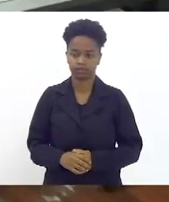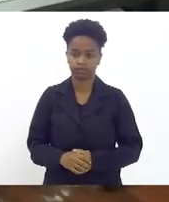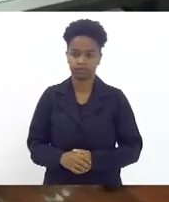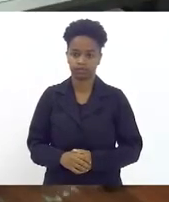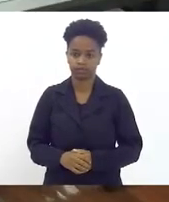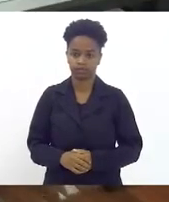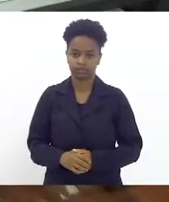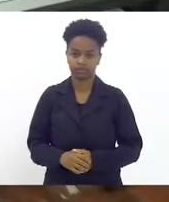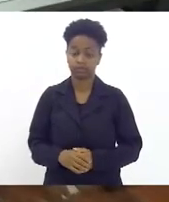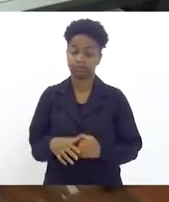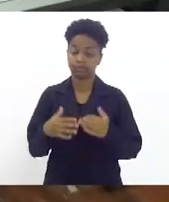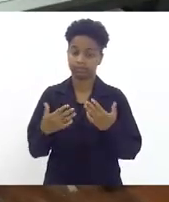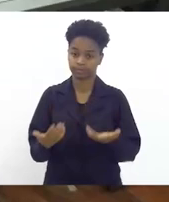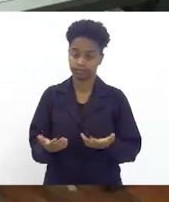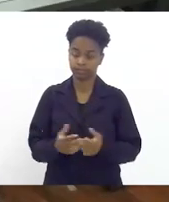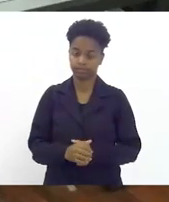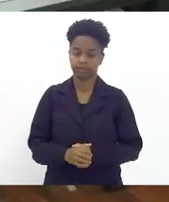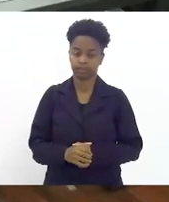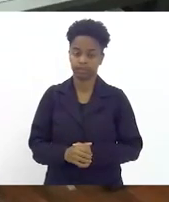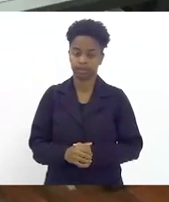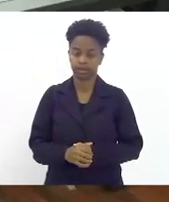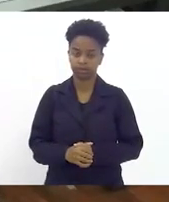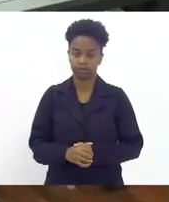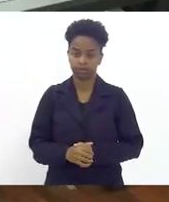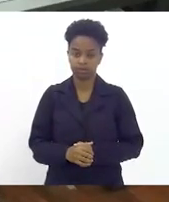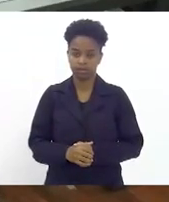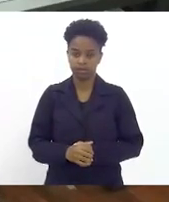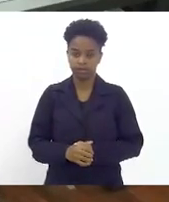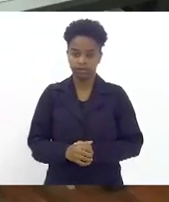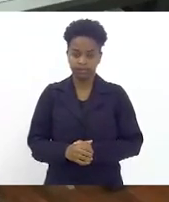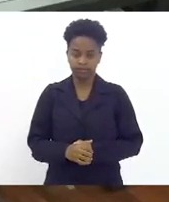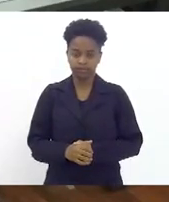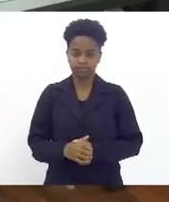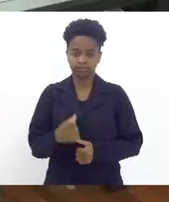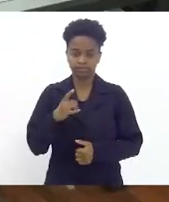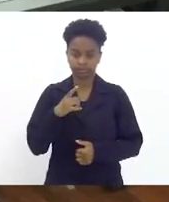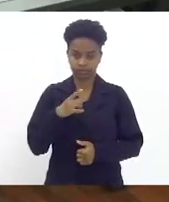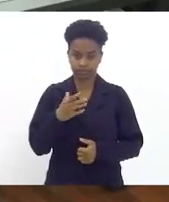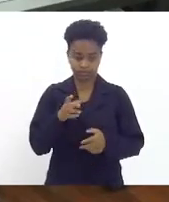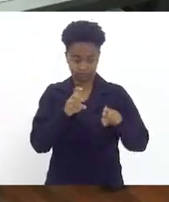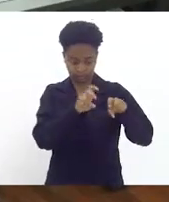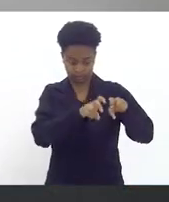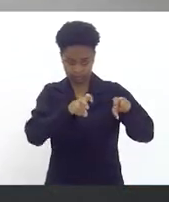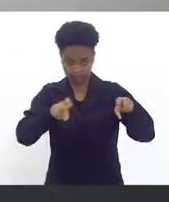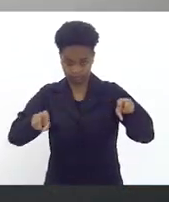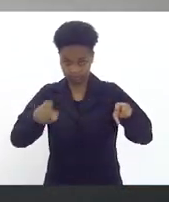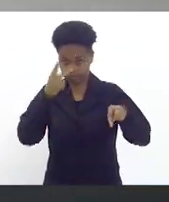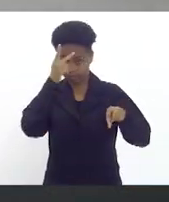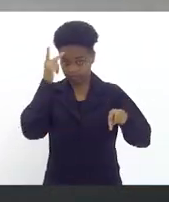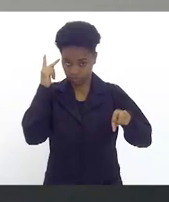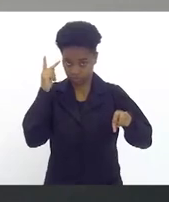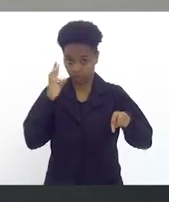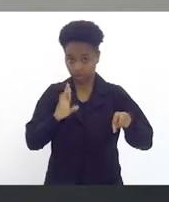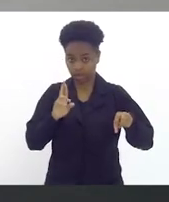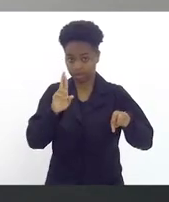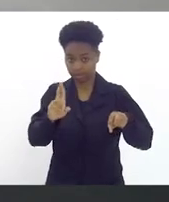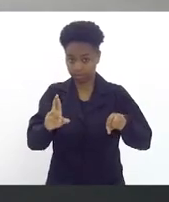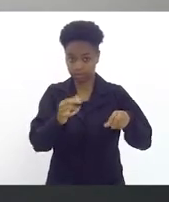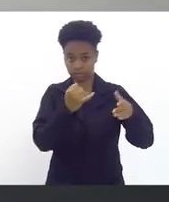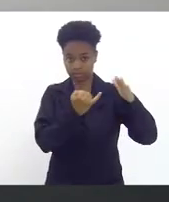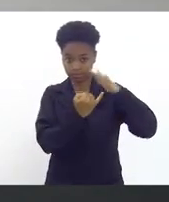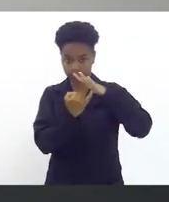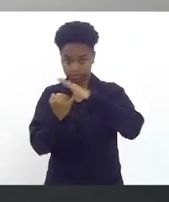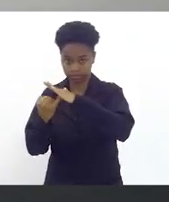bom é além além dessas pessoas que representam entidades compondo a mesa